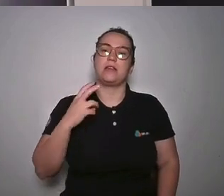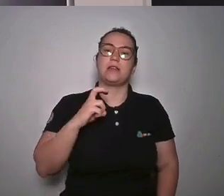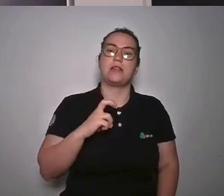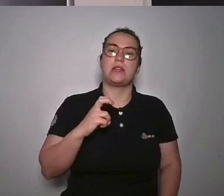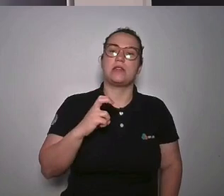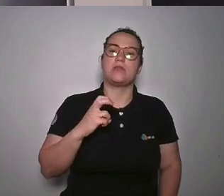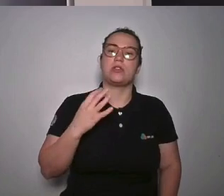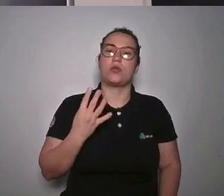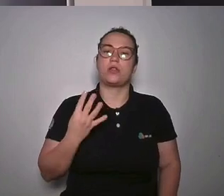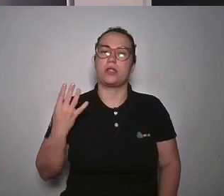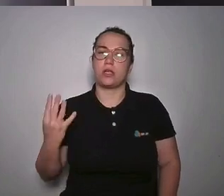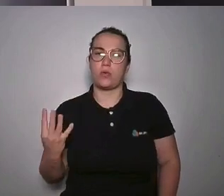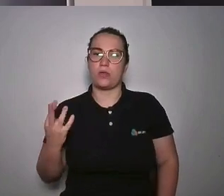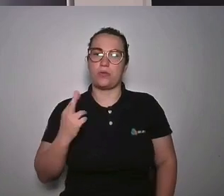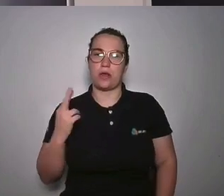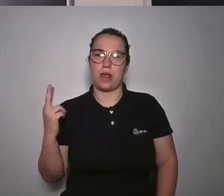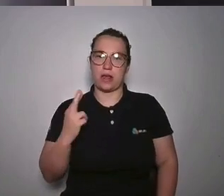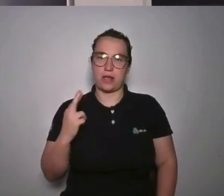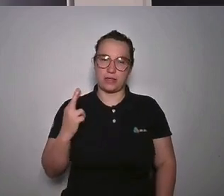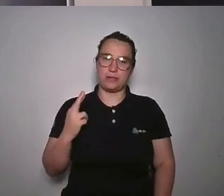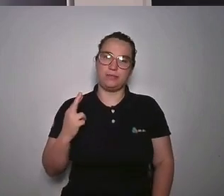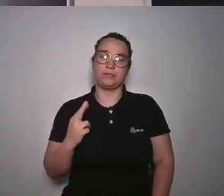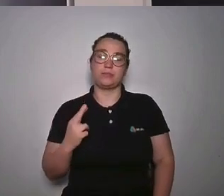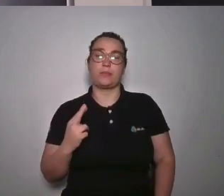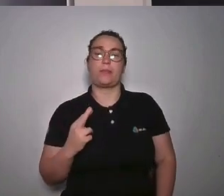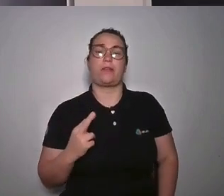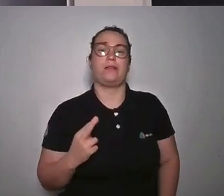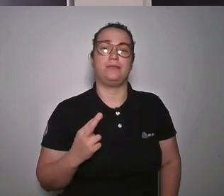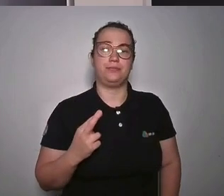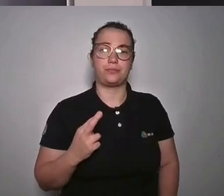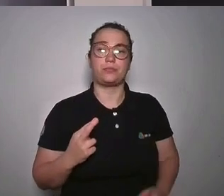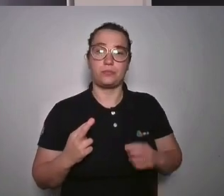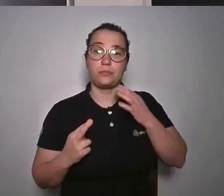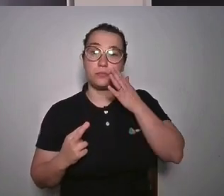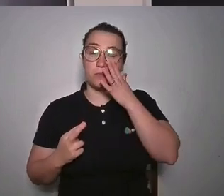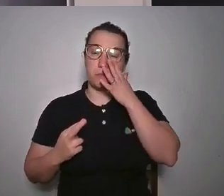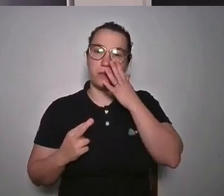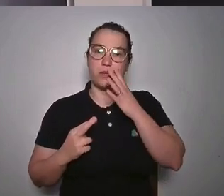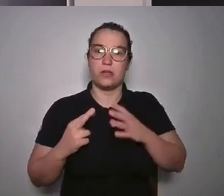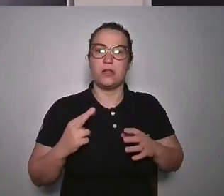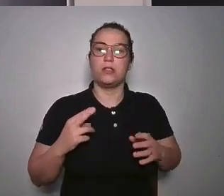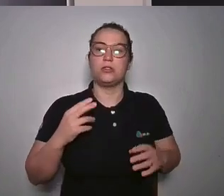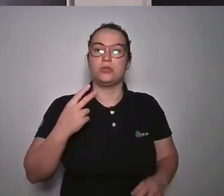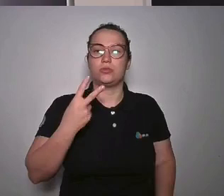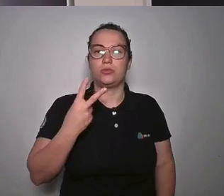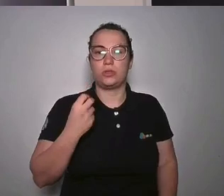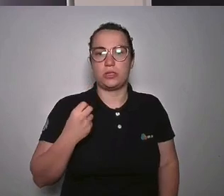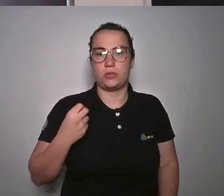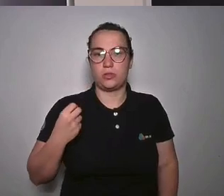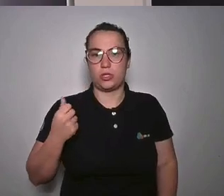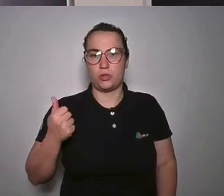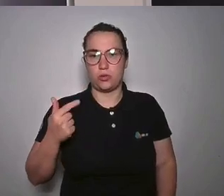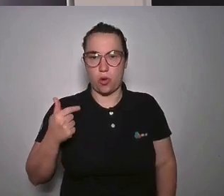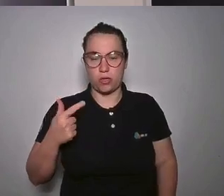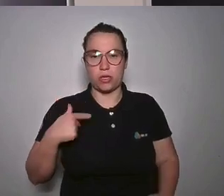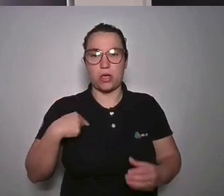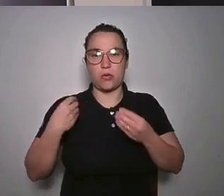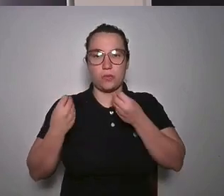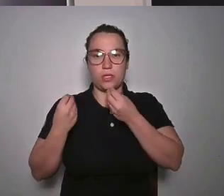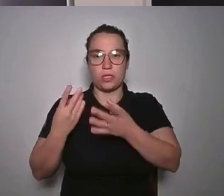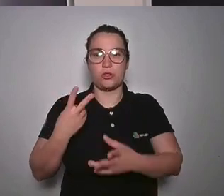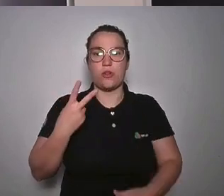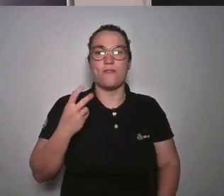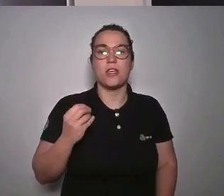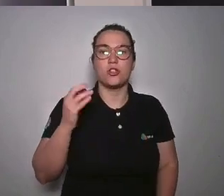275.503.544. Mas aí tem um porém. A Constituição, no artigo 212, você tem que devolver 20%